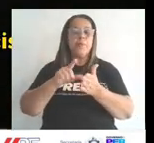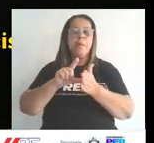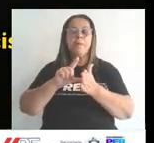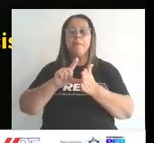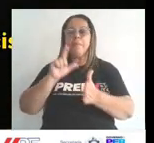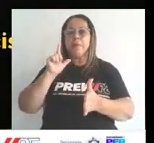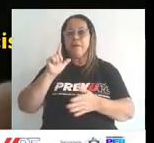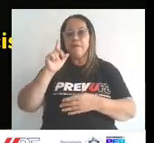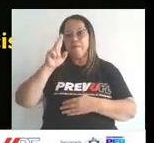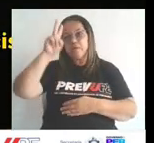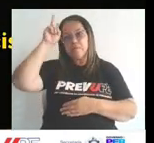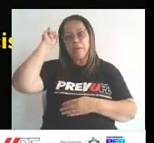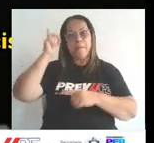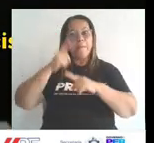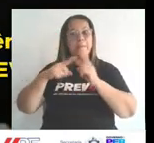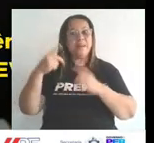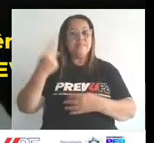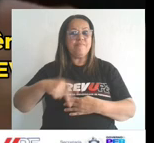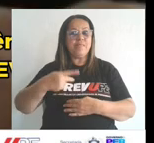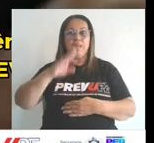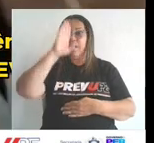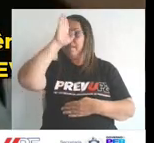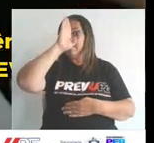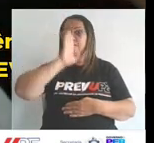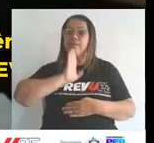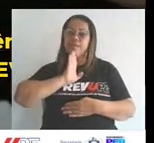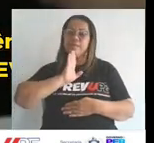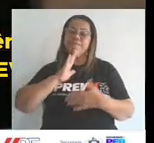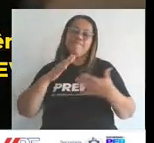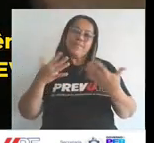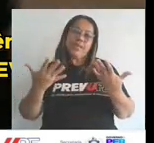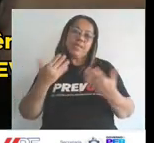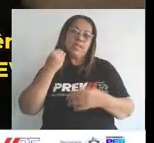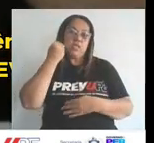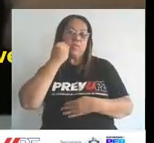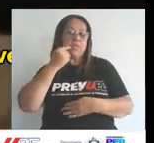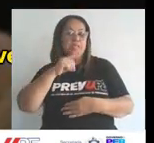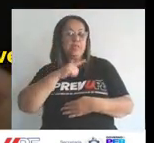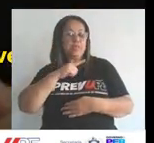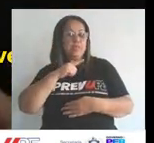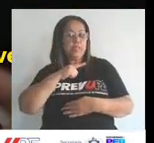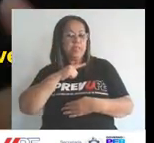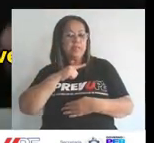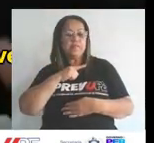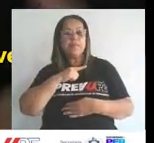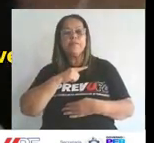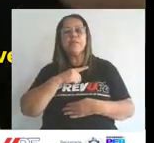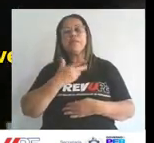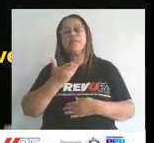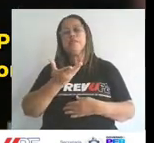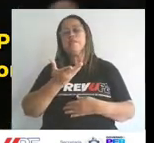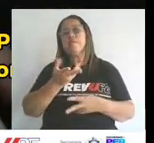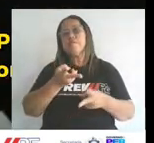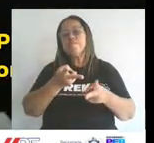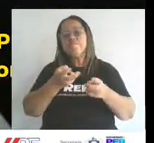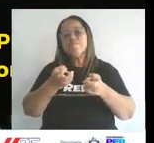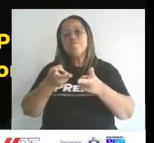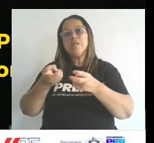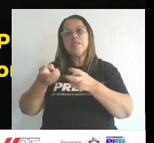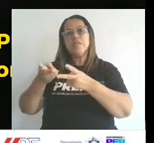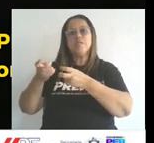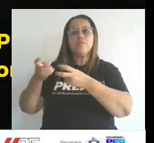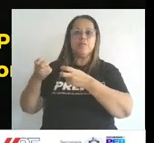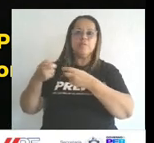né? Os alunos não precisam se deslocar. E é isso. Essa experiência que eu tive com o Prevup, é isso que eu vejo